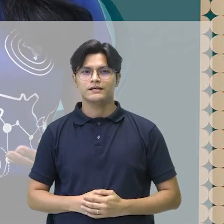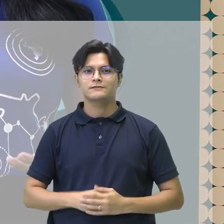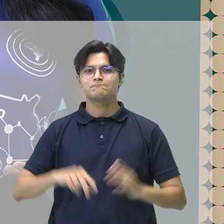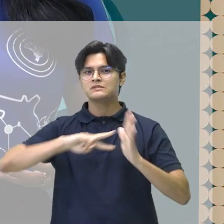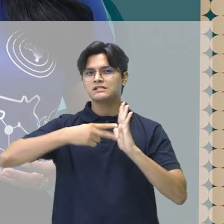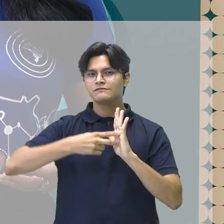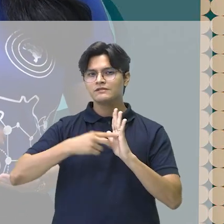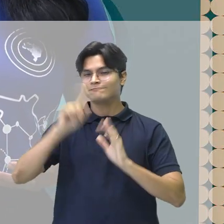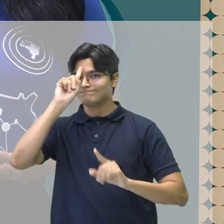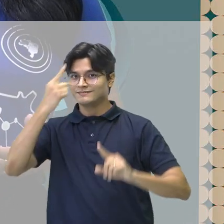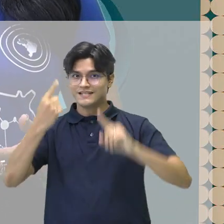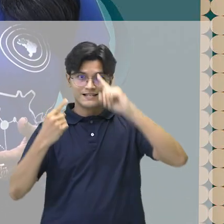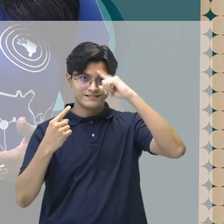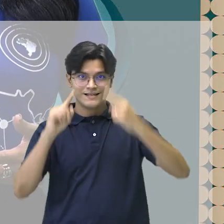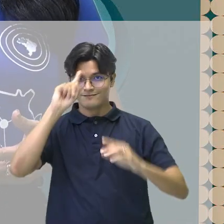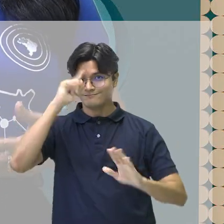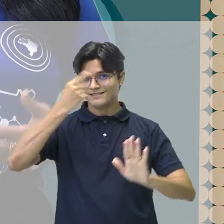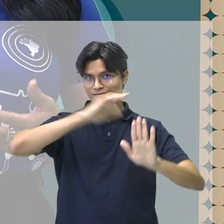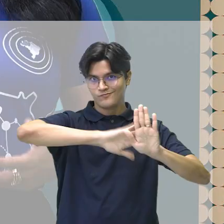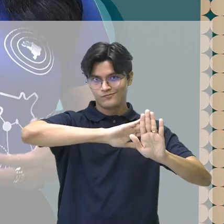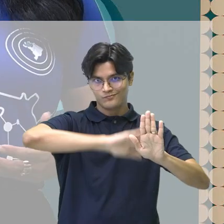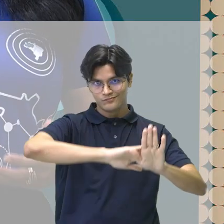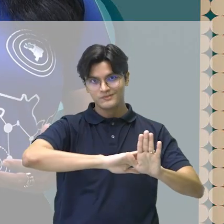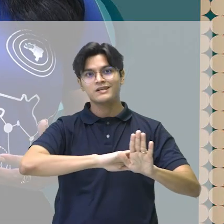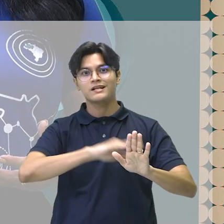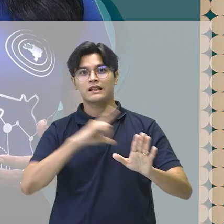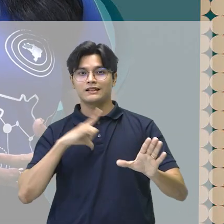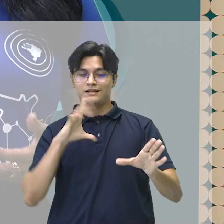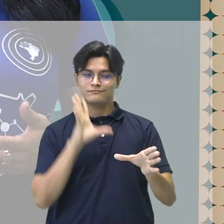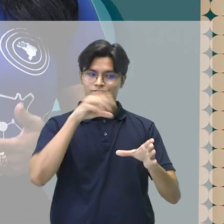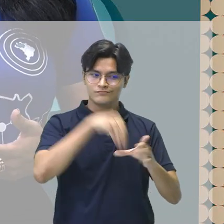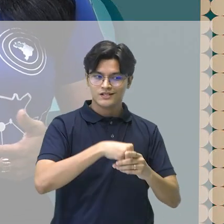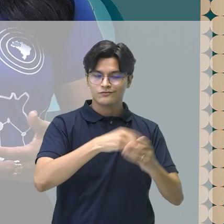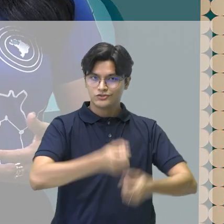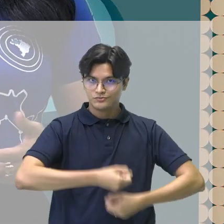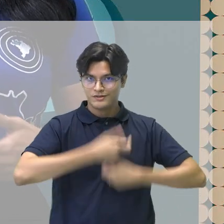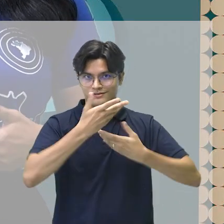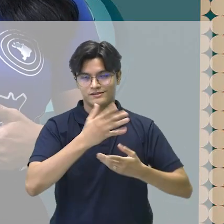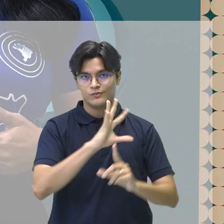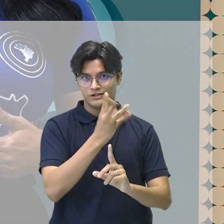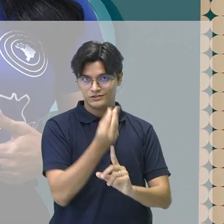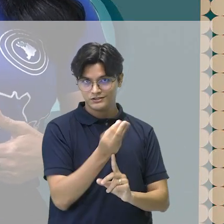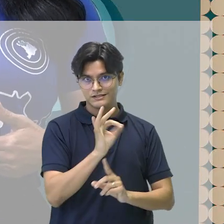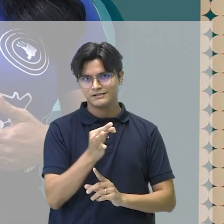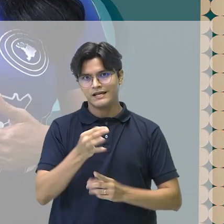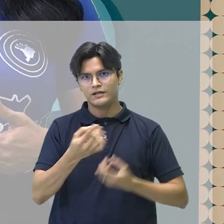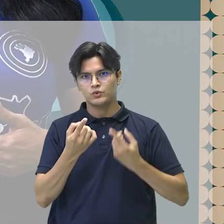Refere-se às ideias ou ideologias que a obra expressa, seja